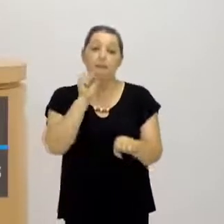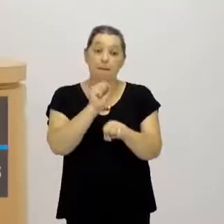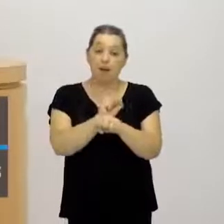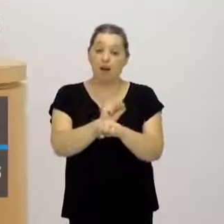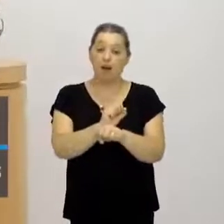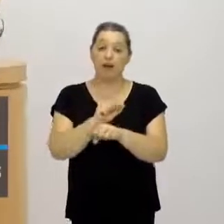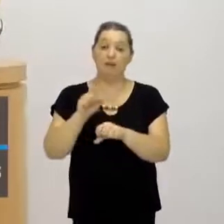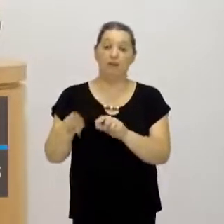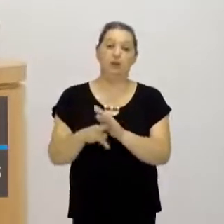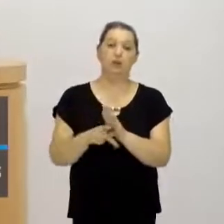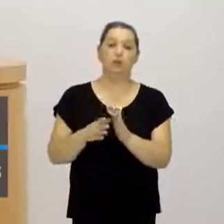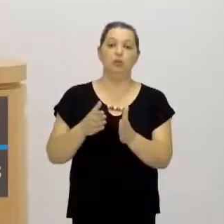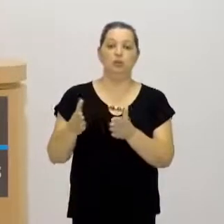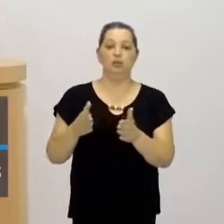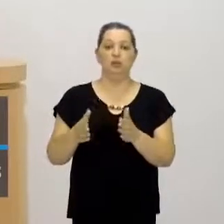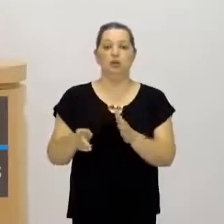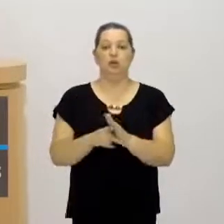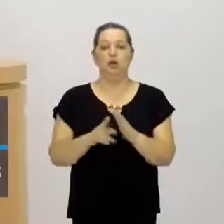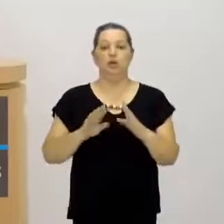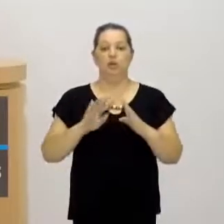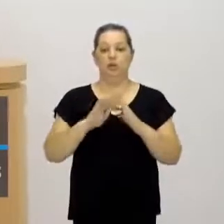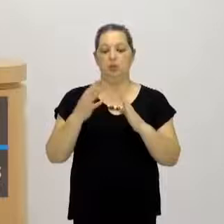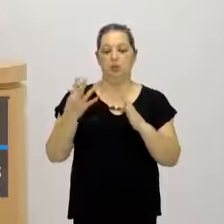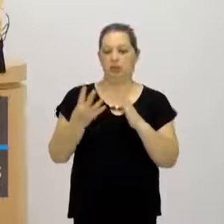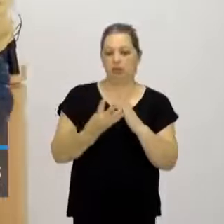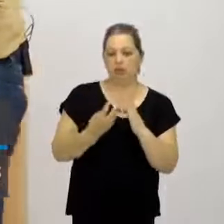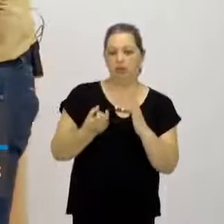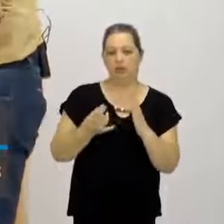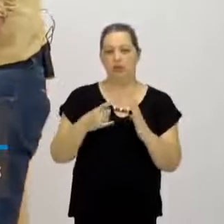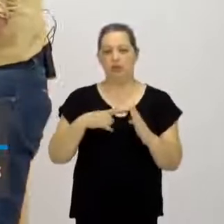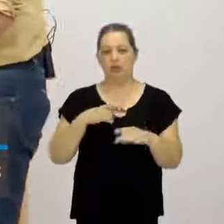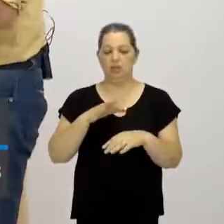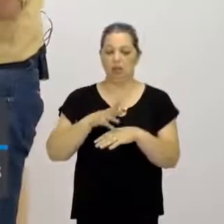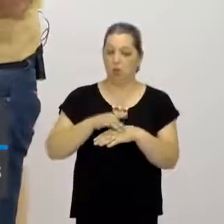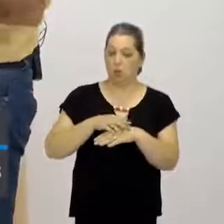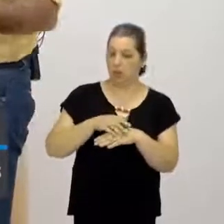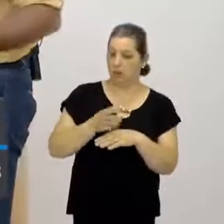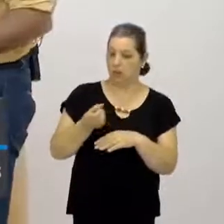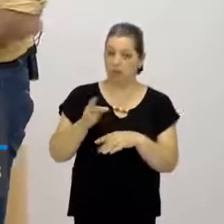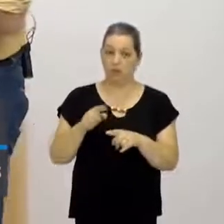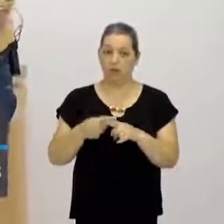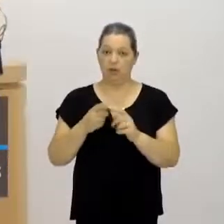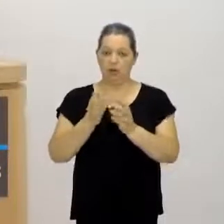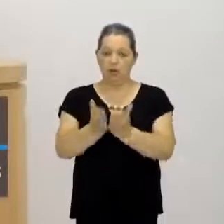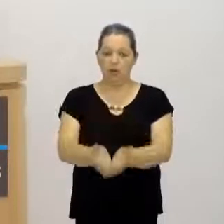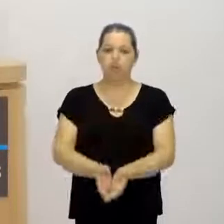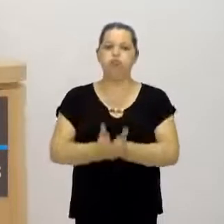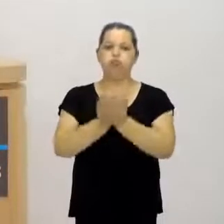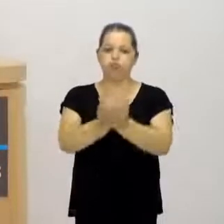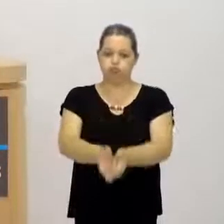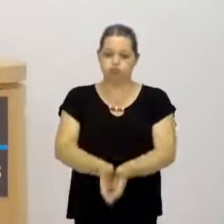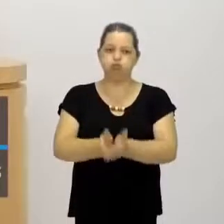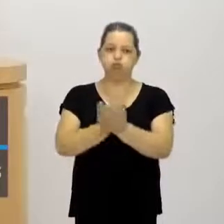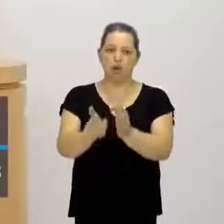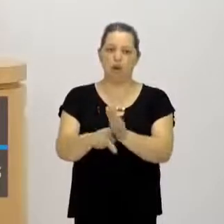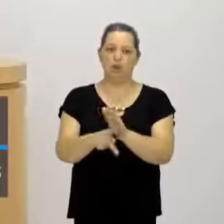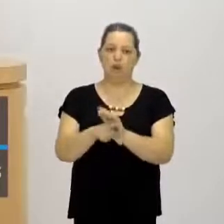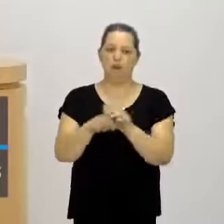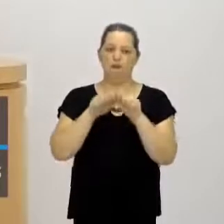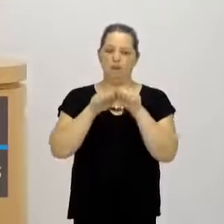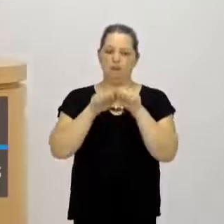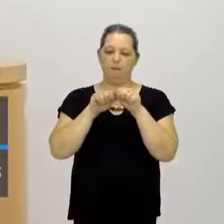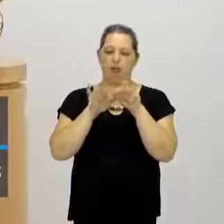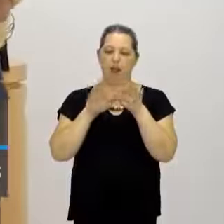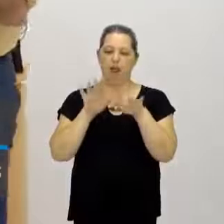lá e ali era feita uma espécie de quarentena para ver se eles tinham algum tipo de doença, porque os navios eram focos de epidemia.